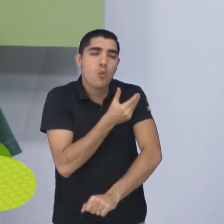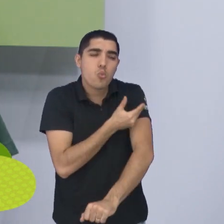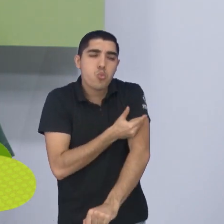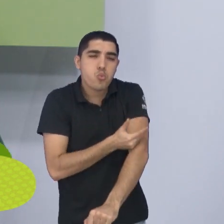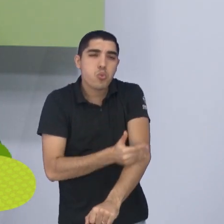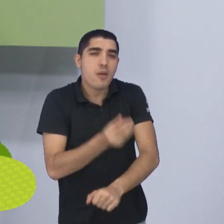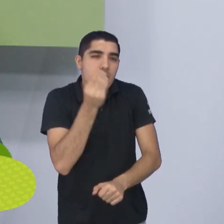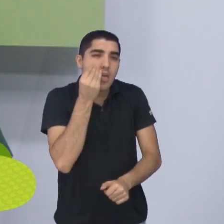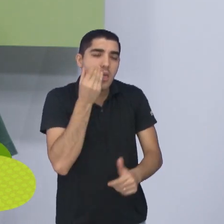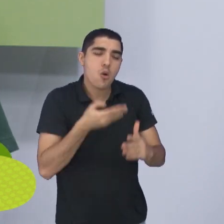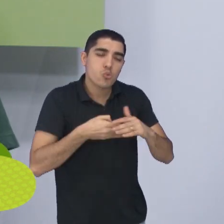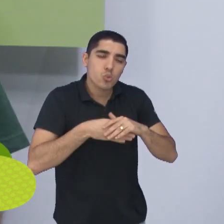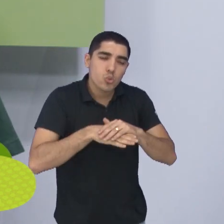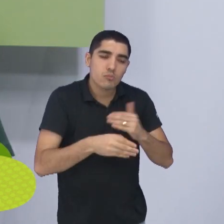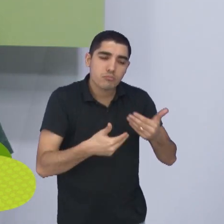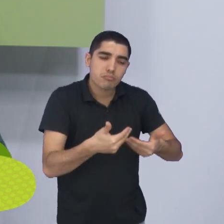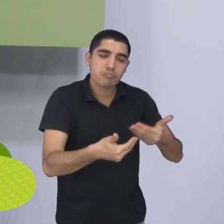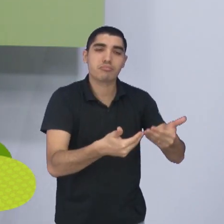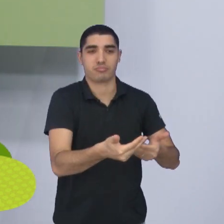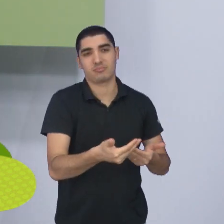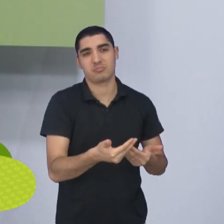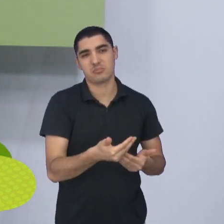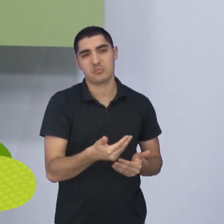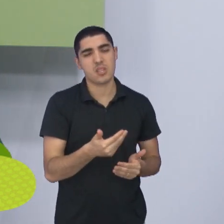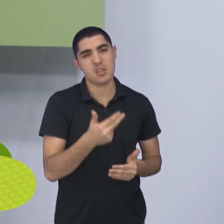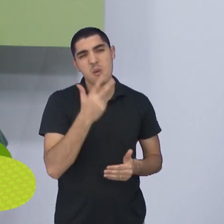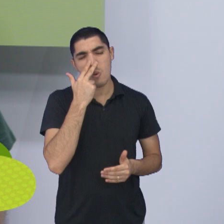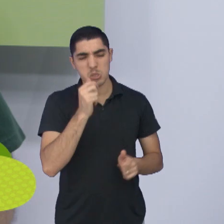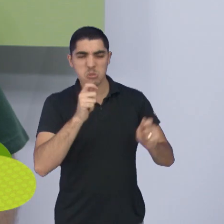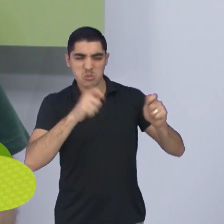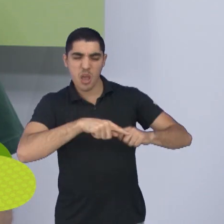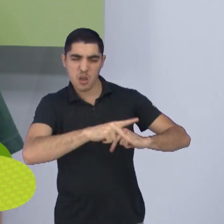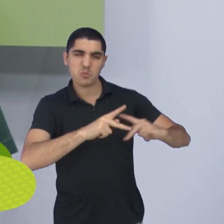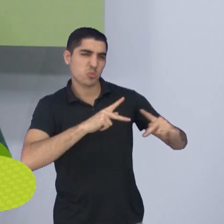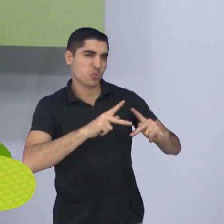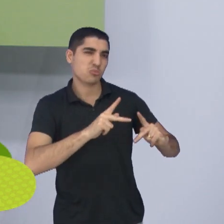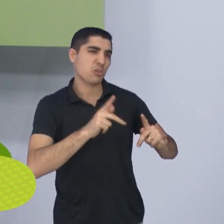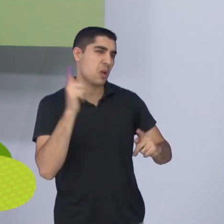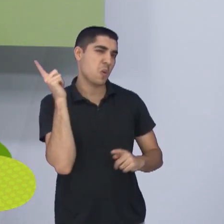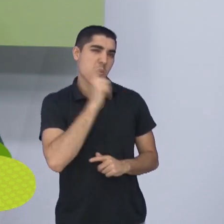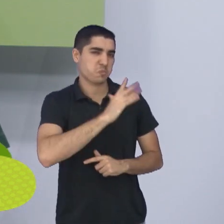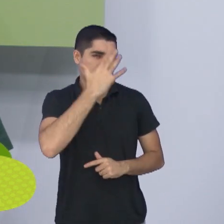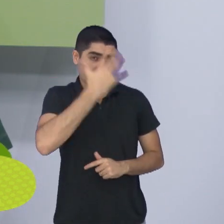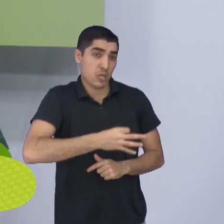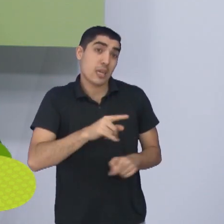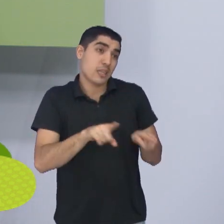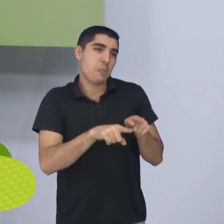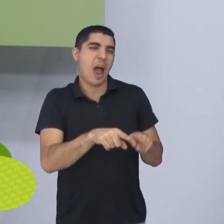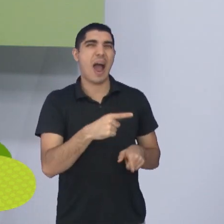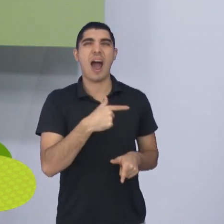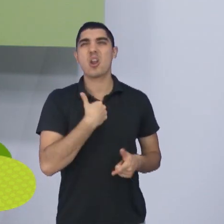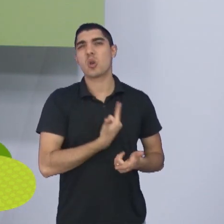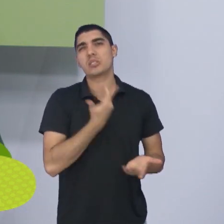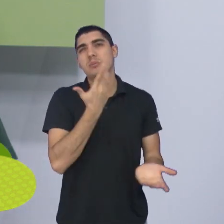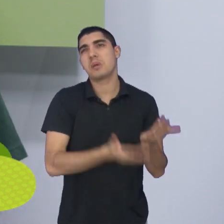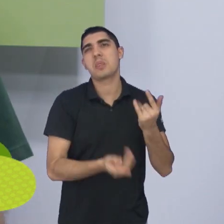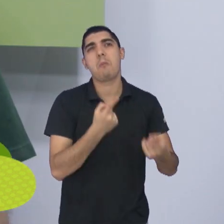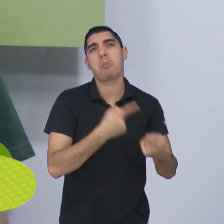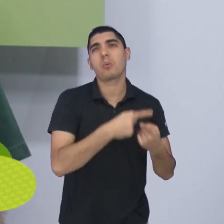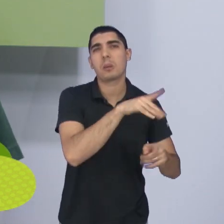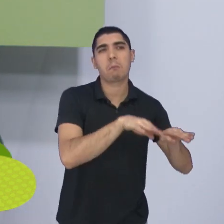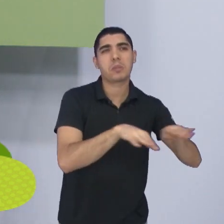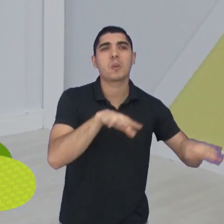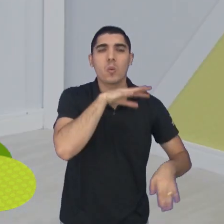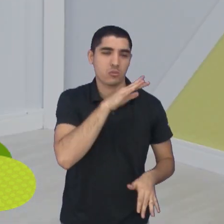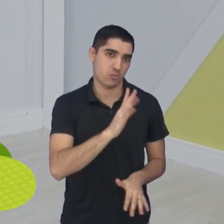aclimatar ao local, então tem tudo para dar certo aí e também não pode servir de desculpa caso não consiga